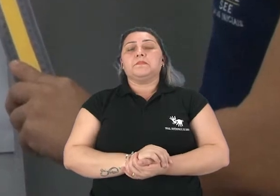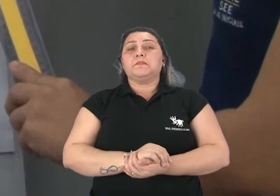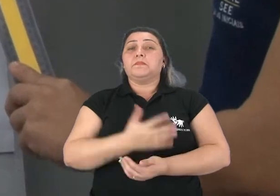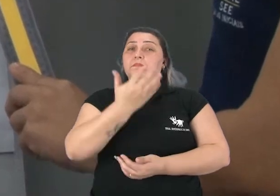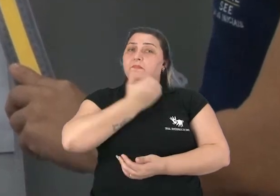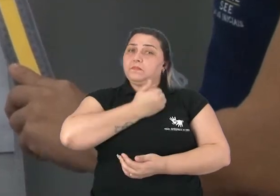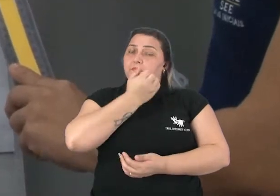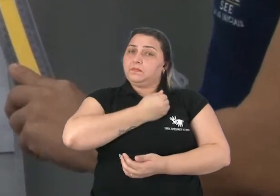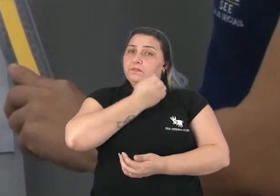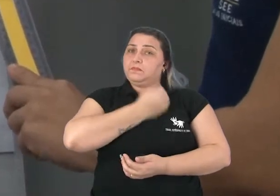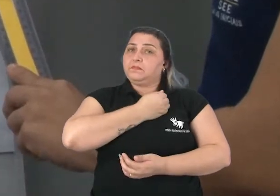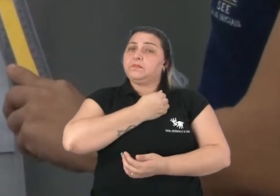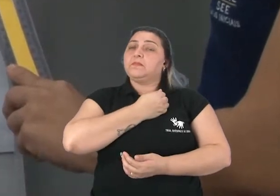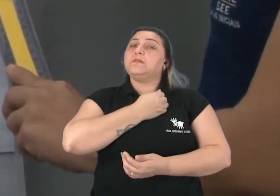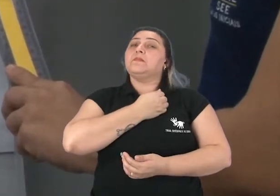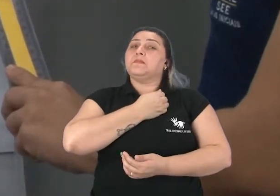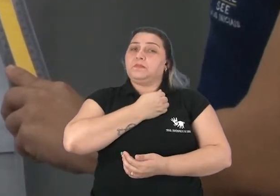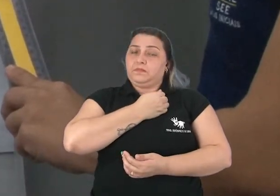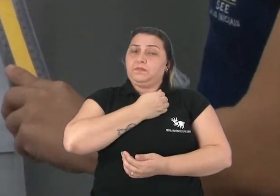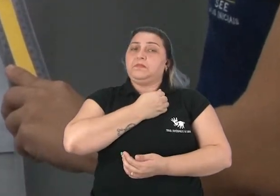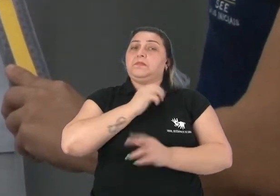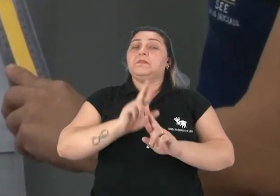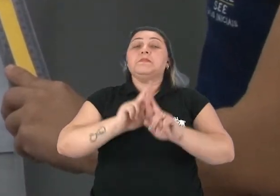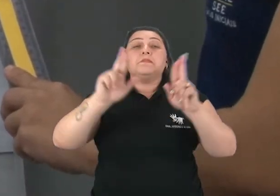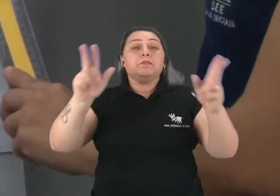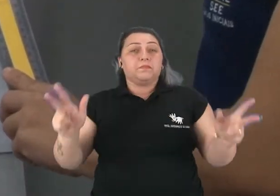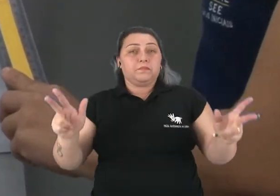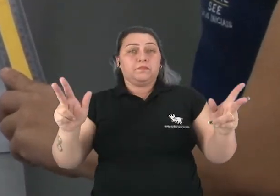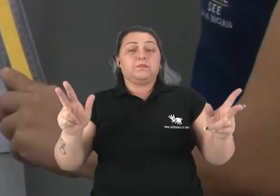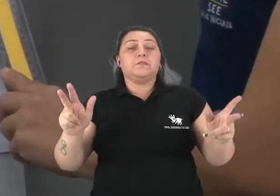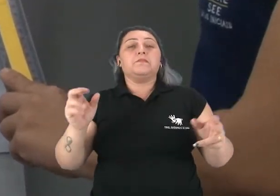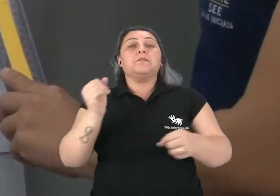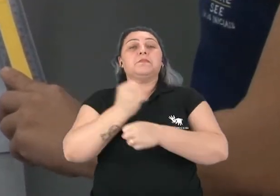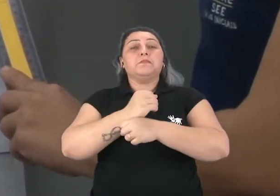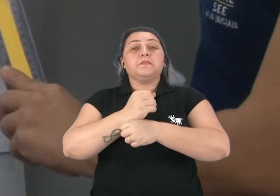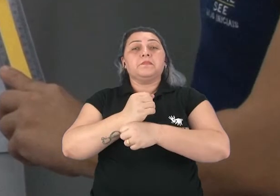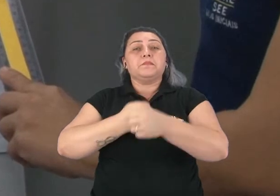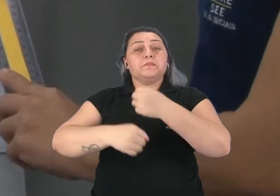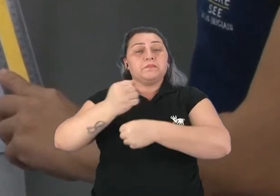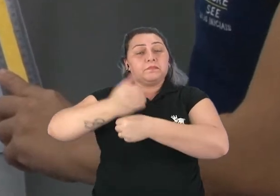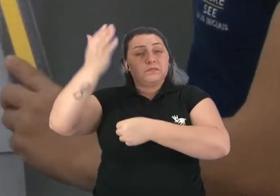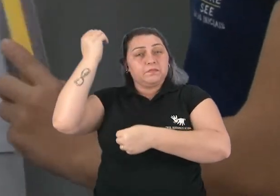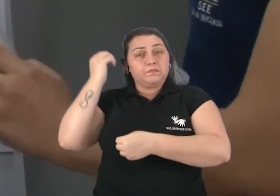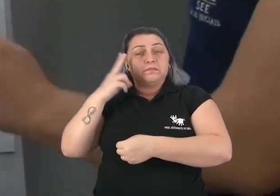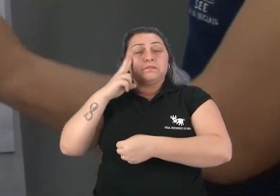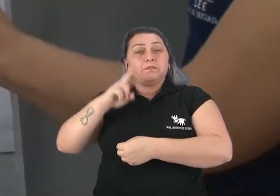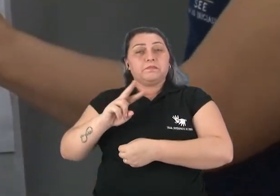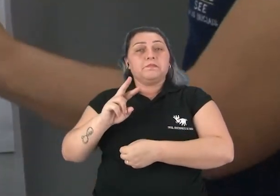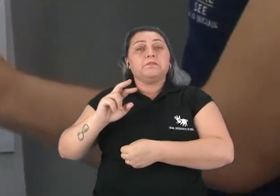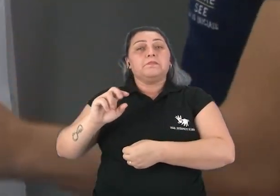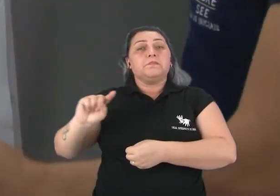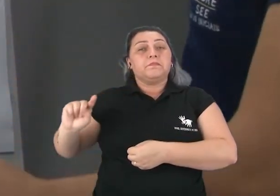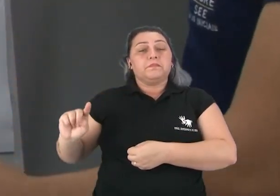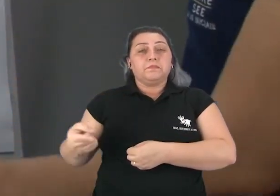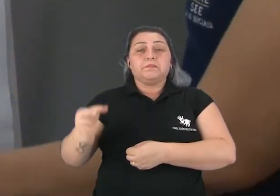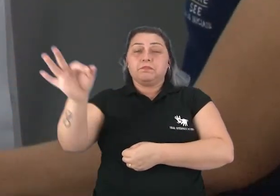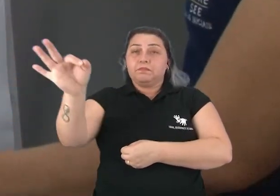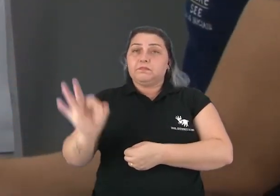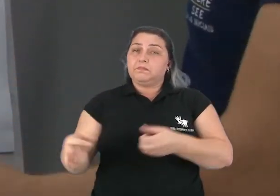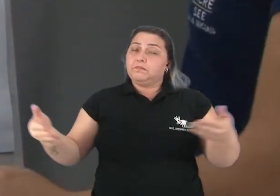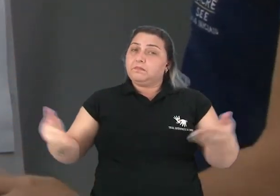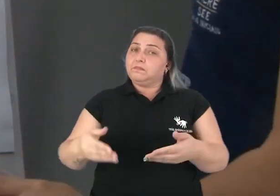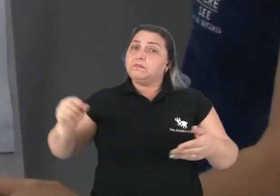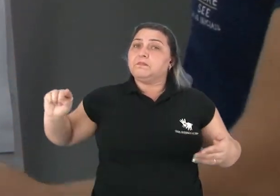habitantes, lembrando que é milhões aqui, é diferente dos anteriores que a gente estava vendo. A gente viu por mil, né? Aqui por porcentagem, agora é